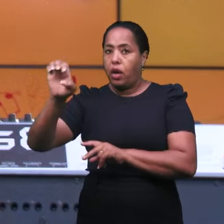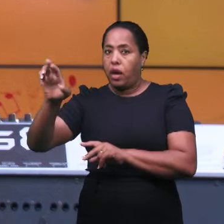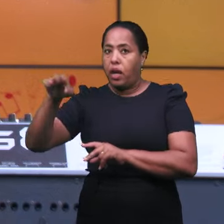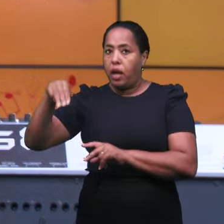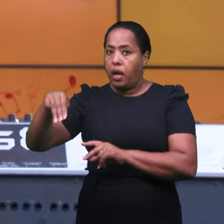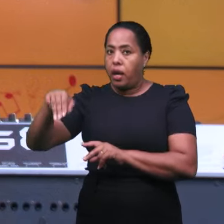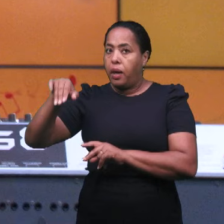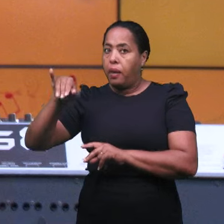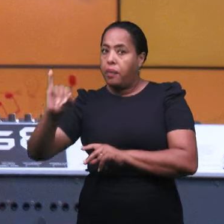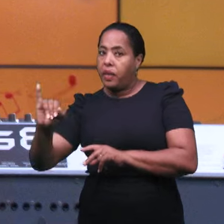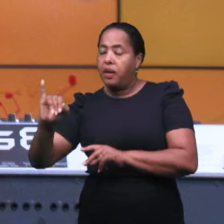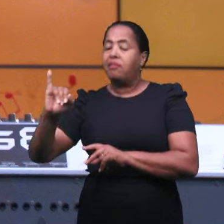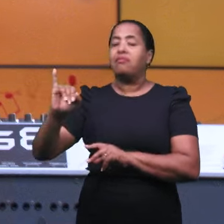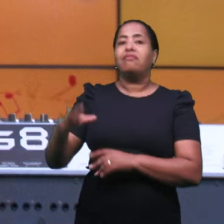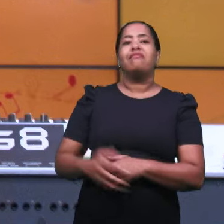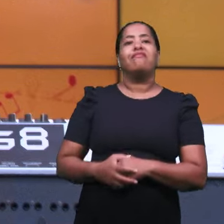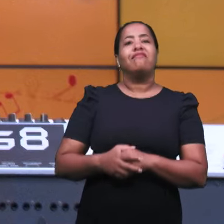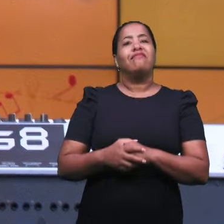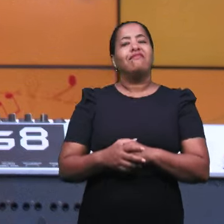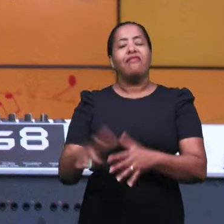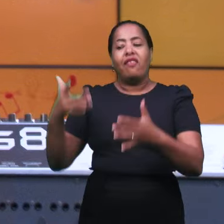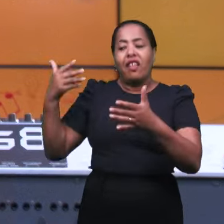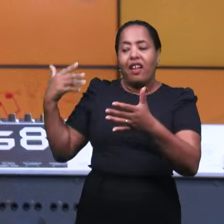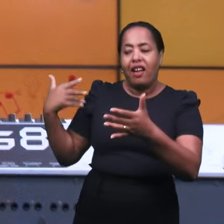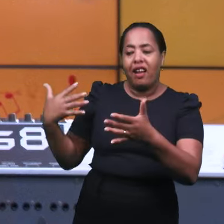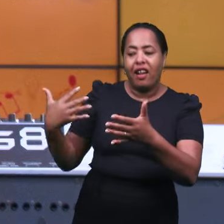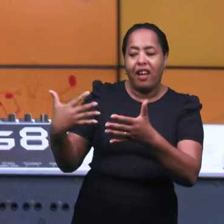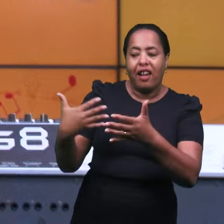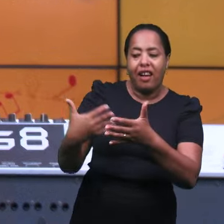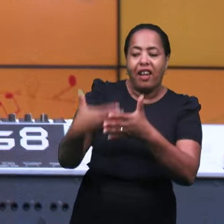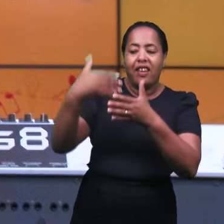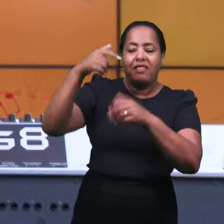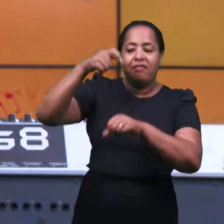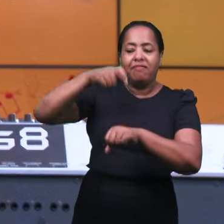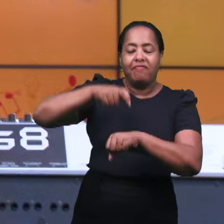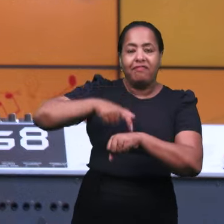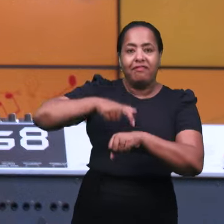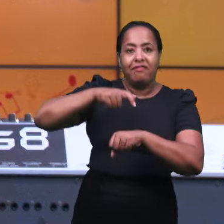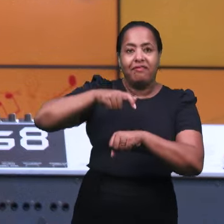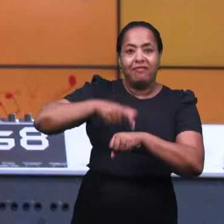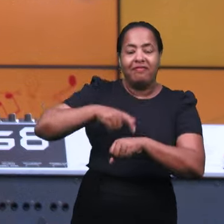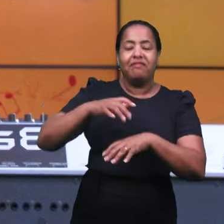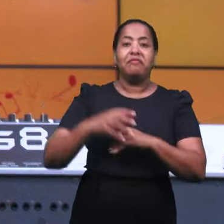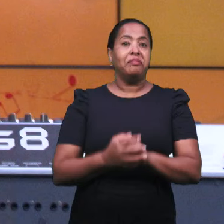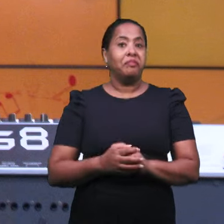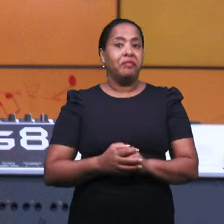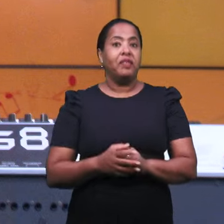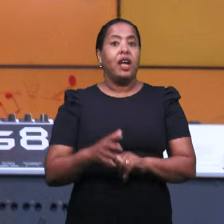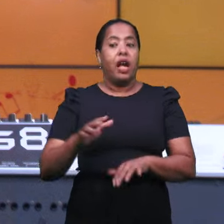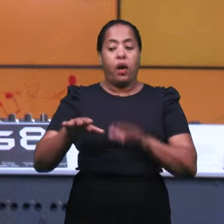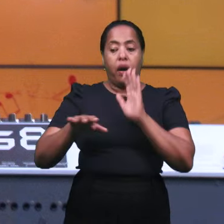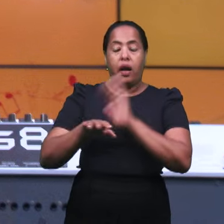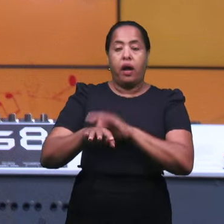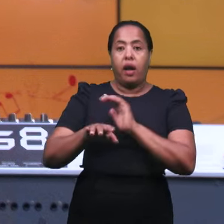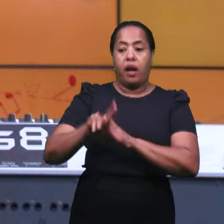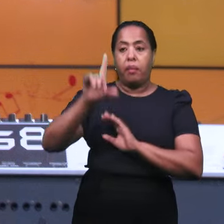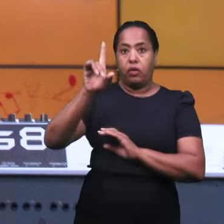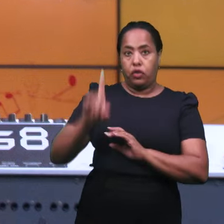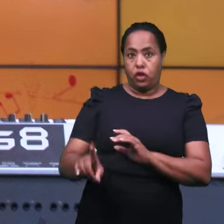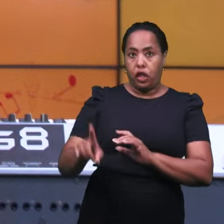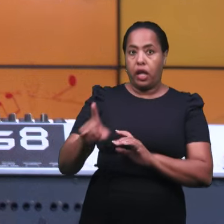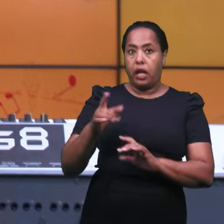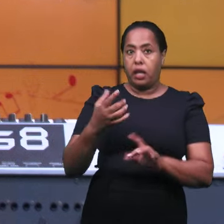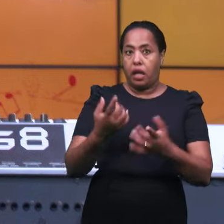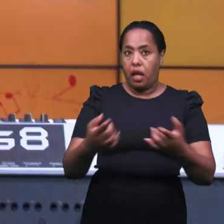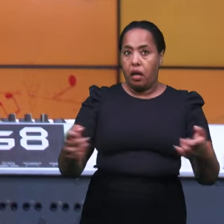Está chegando a hora. Agora, a tia vai passar só a mão direita, que é a melodia. Vamos